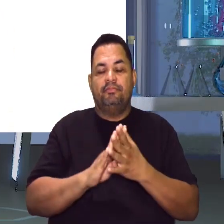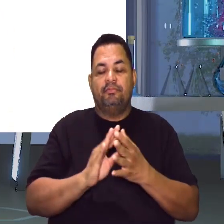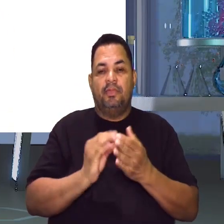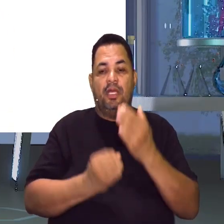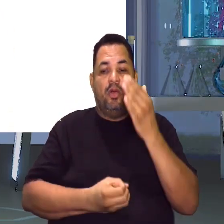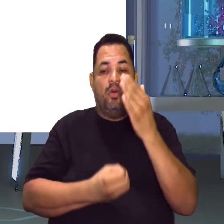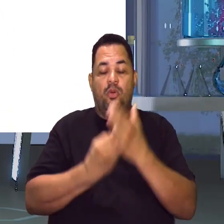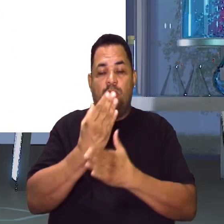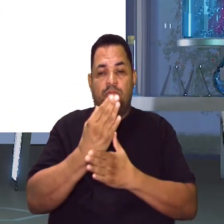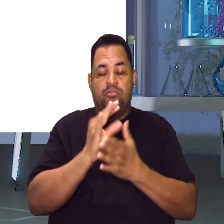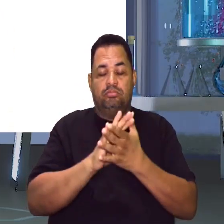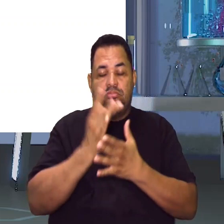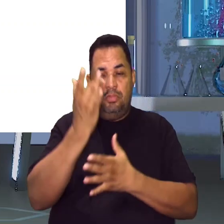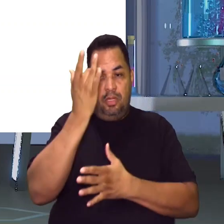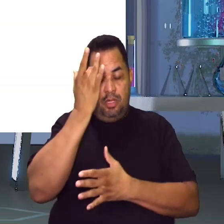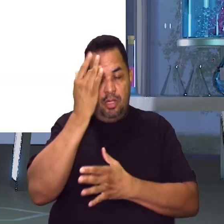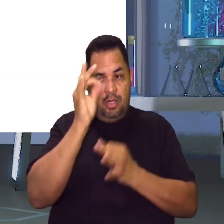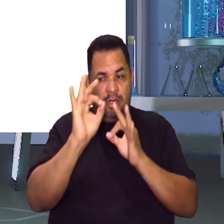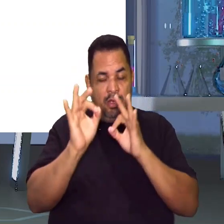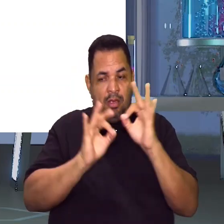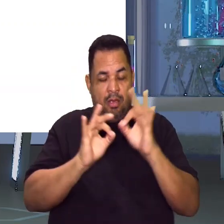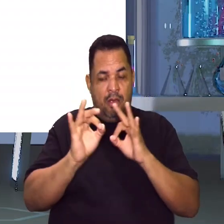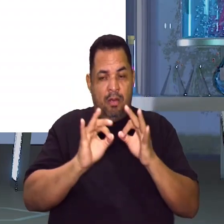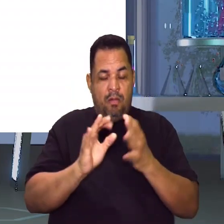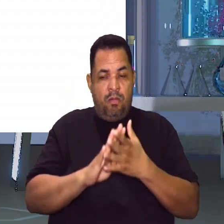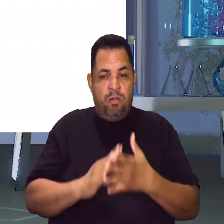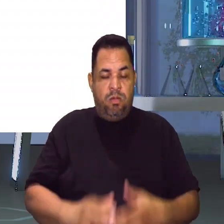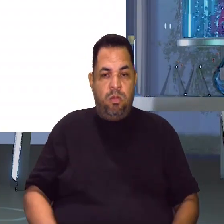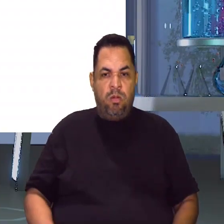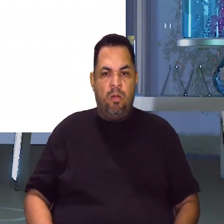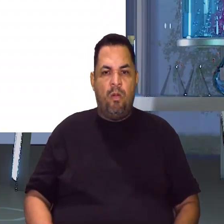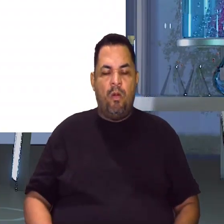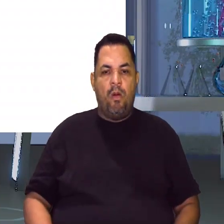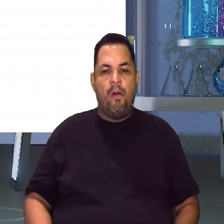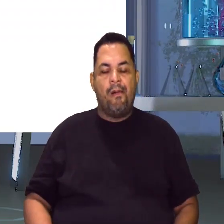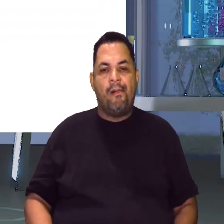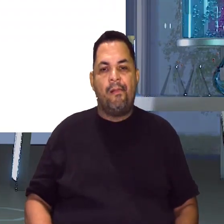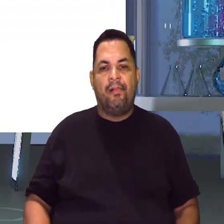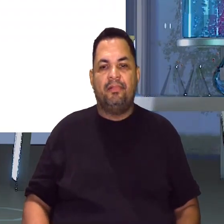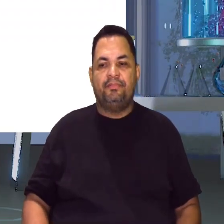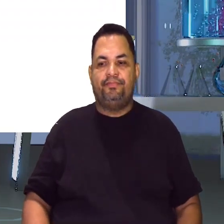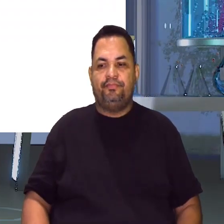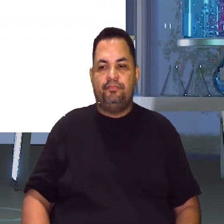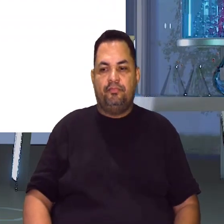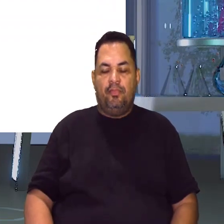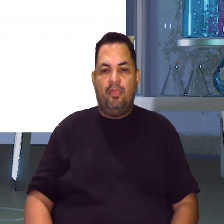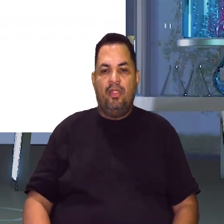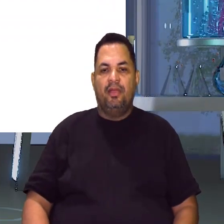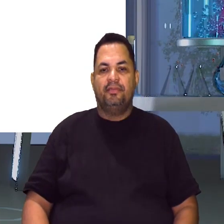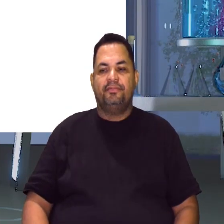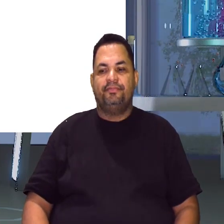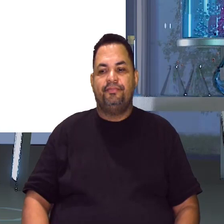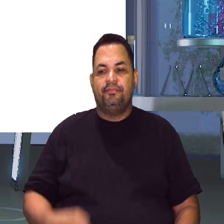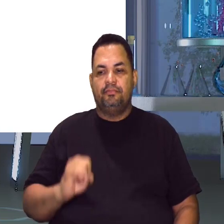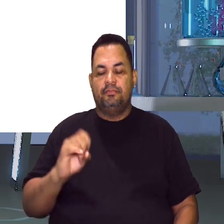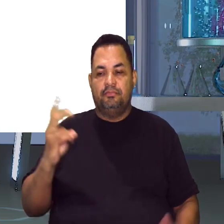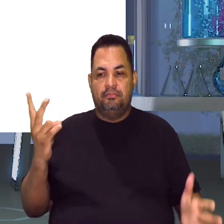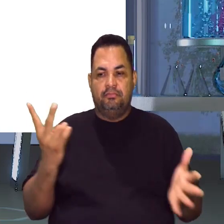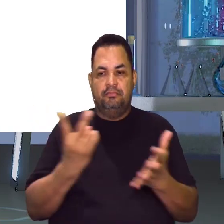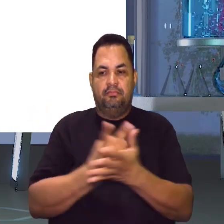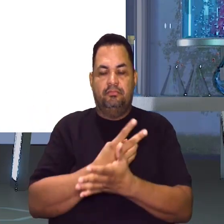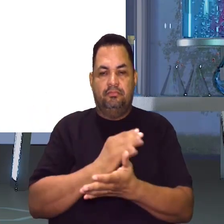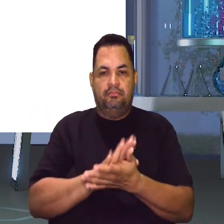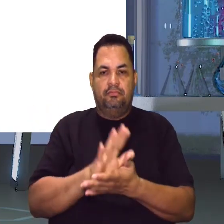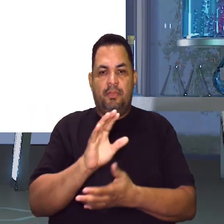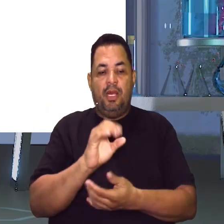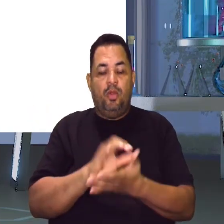fórmula. Muitas vezes, já dizemos a fórmula que aquele composto apresenta, não é verdade? Se isso acontece,